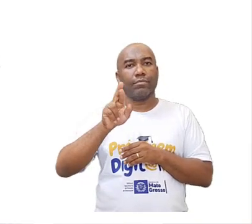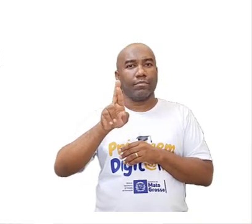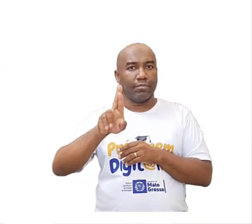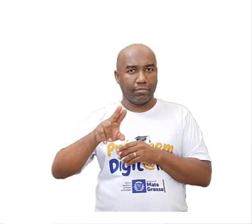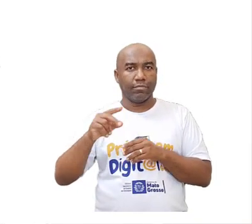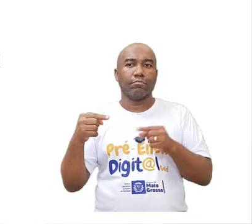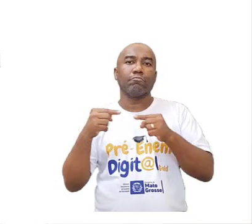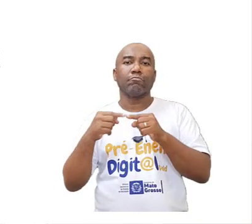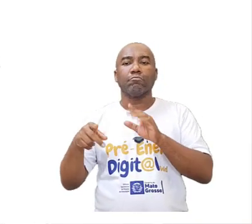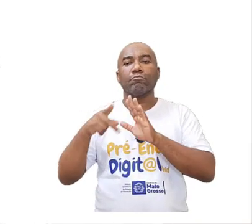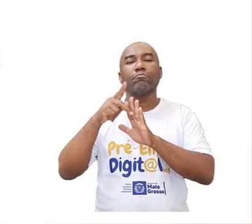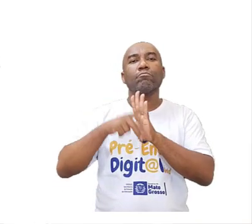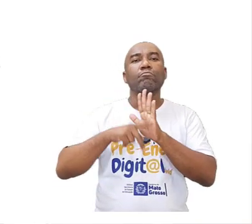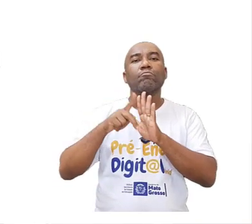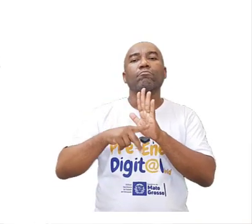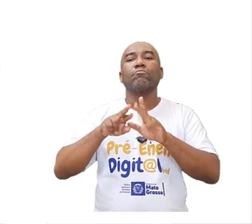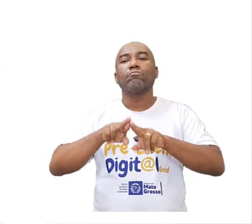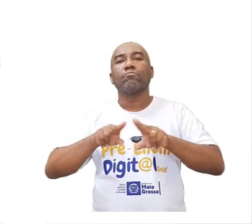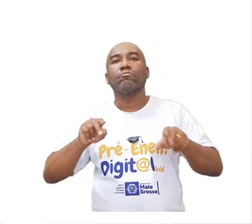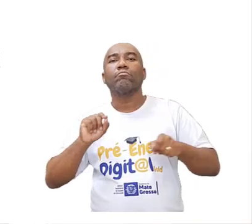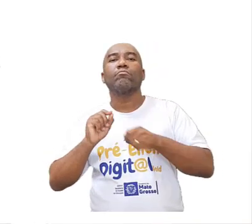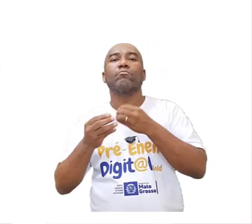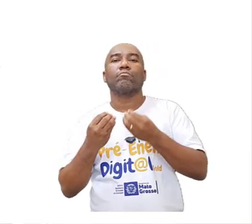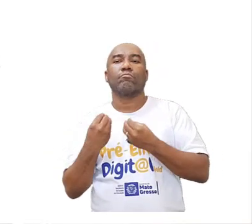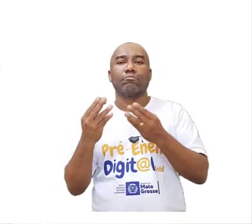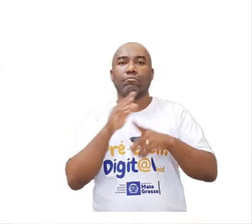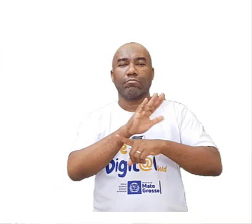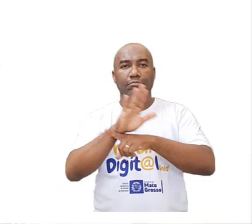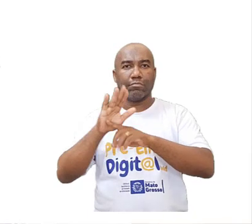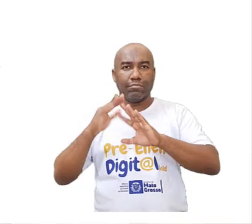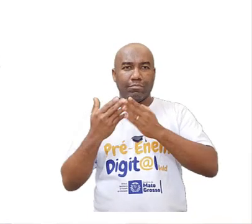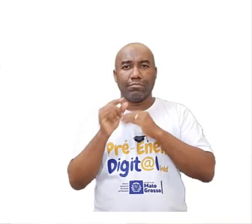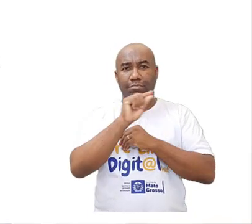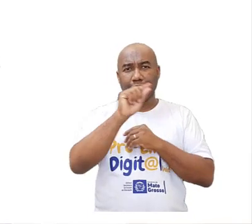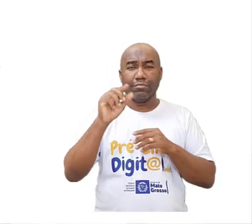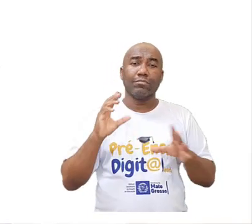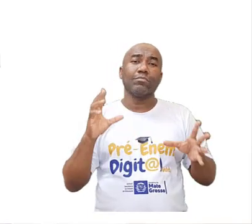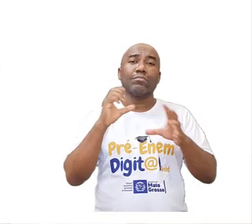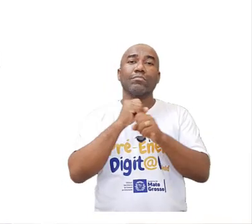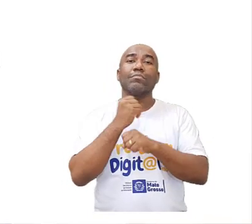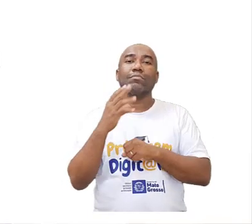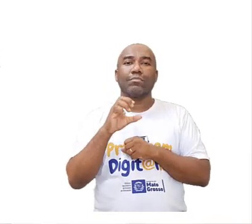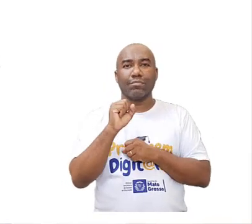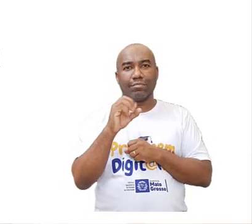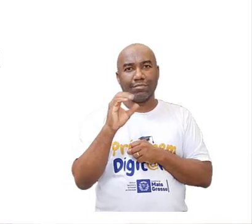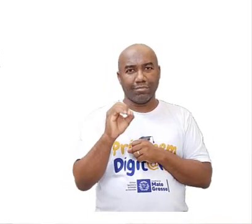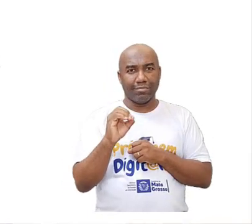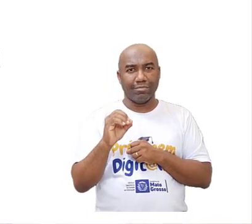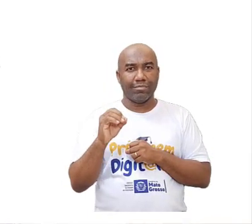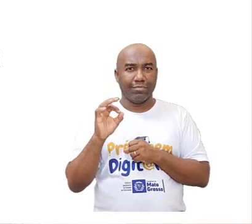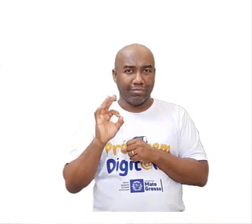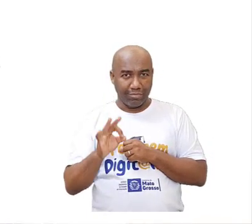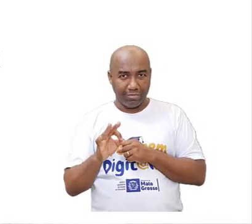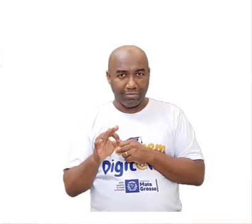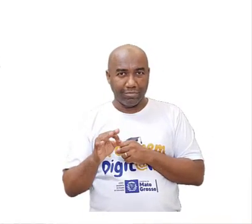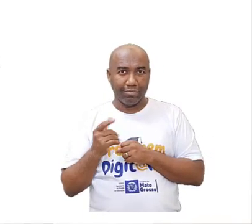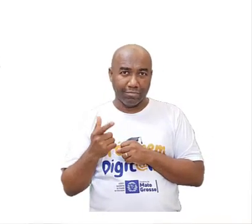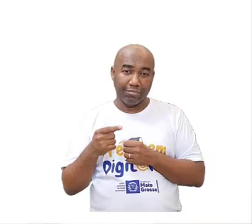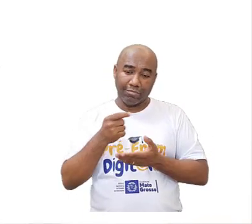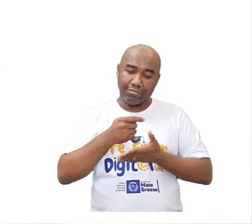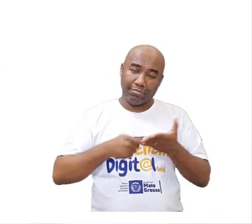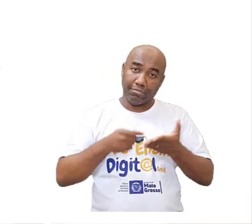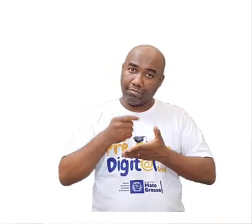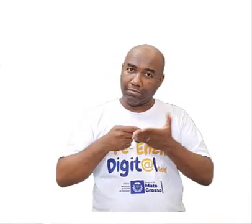olha, daqui fez 40 pontos e aqui fez mais 40. 80 pontos nesse pedacinho. É fácil?